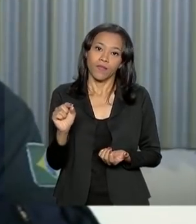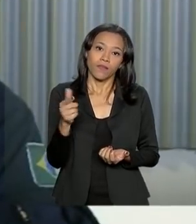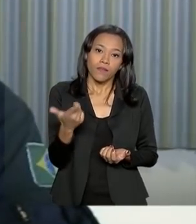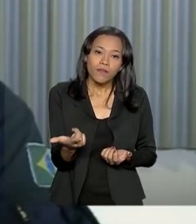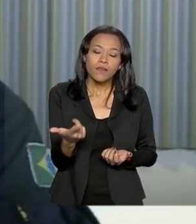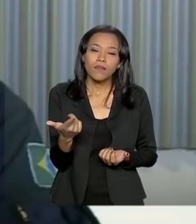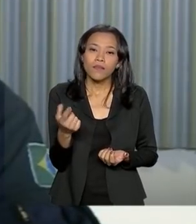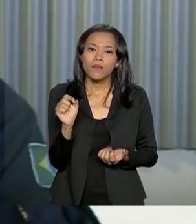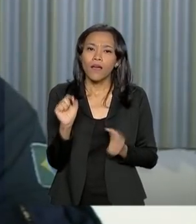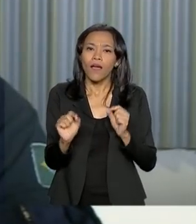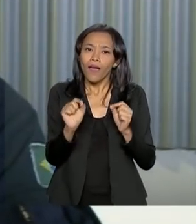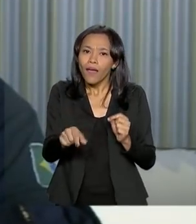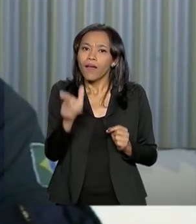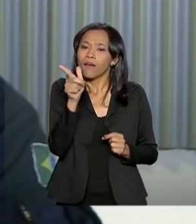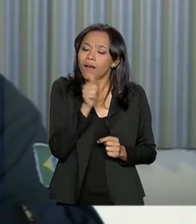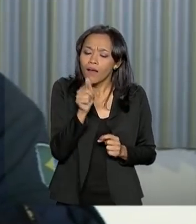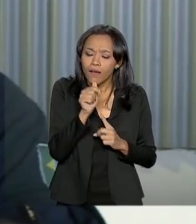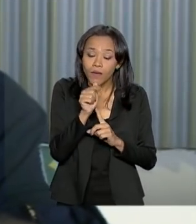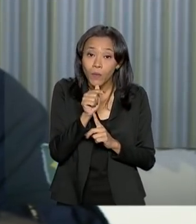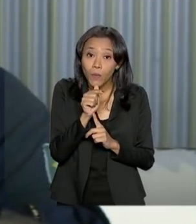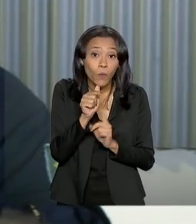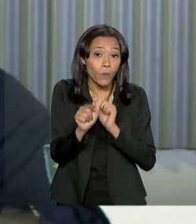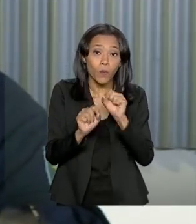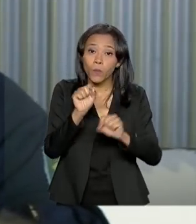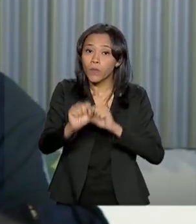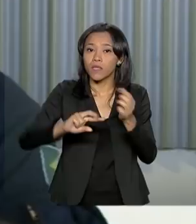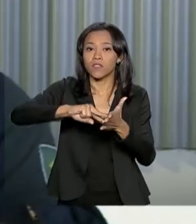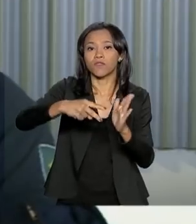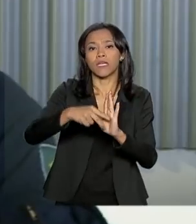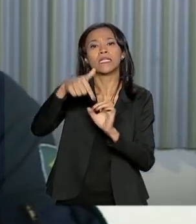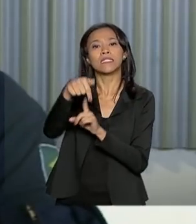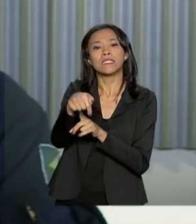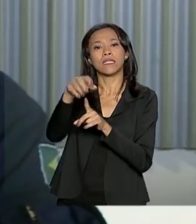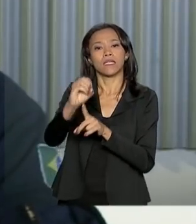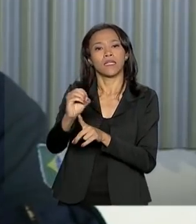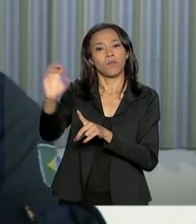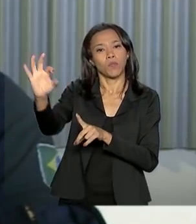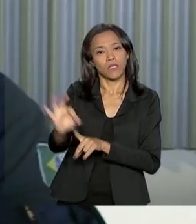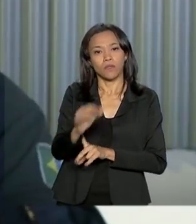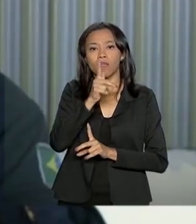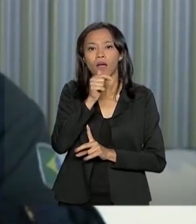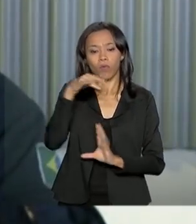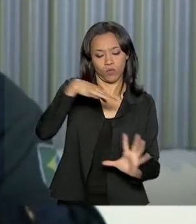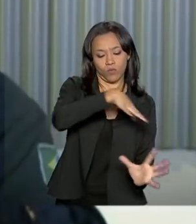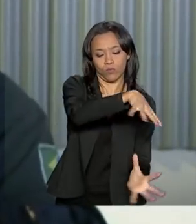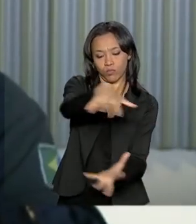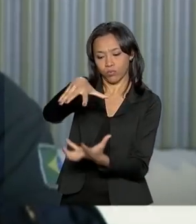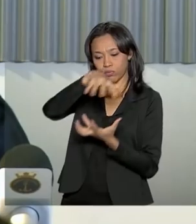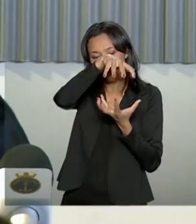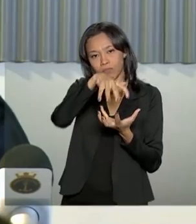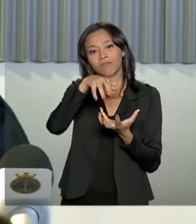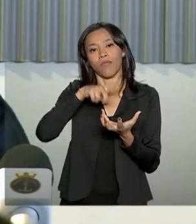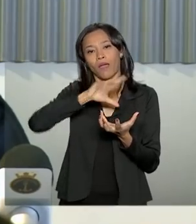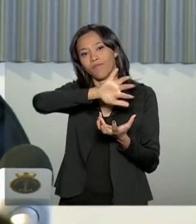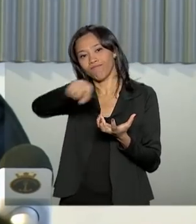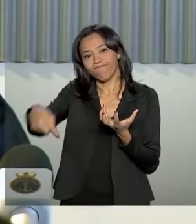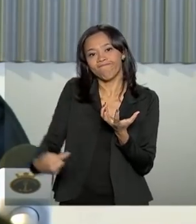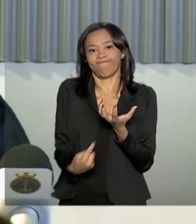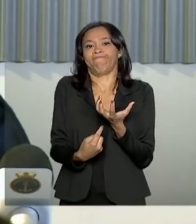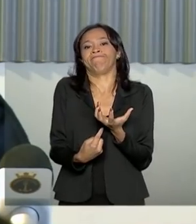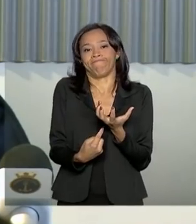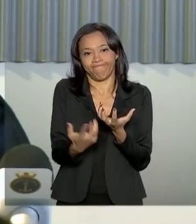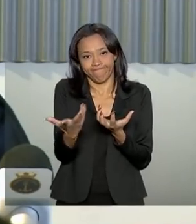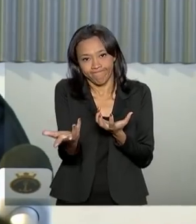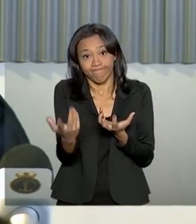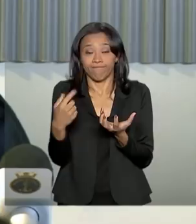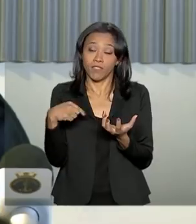aparente da Antártica é a água. 70% da água do planeta Terra está na Antártica. Então, nós temos